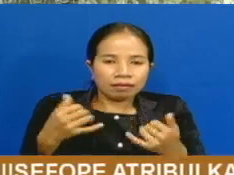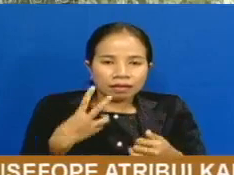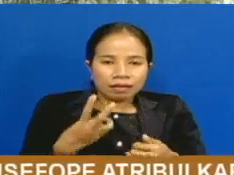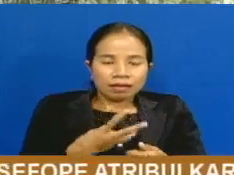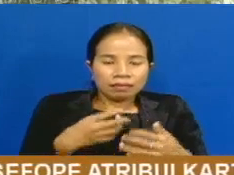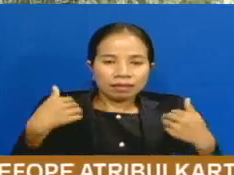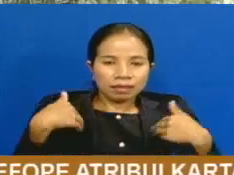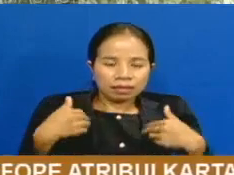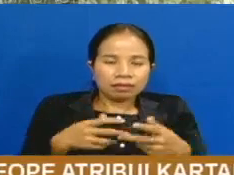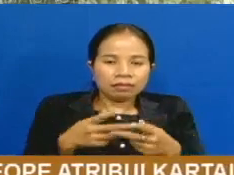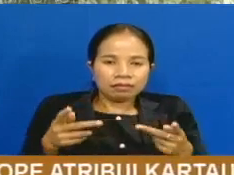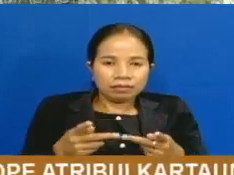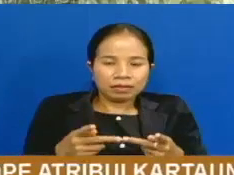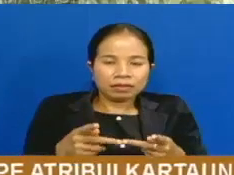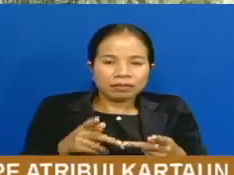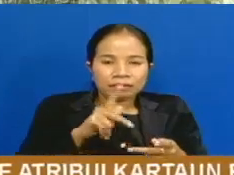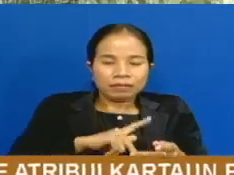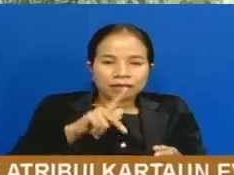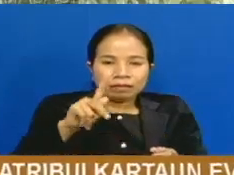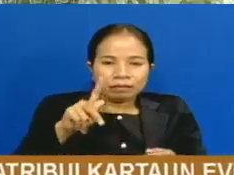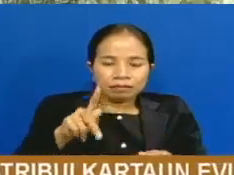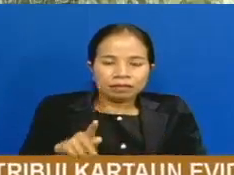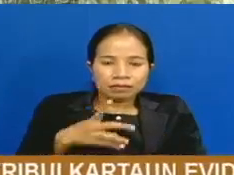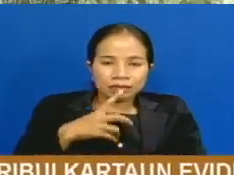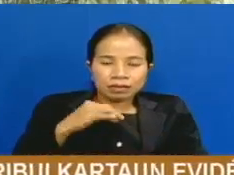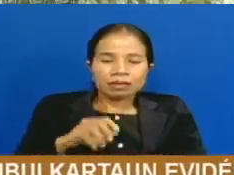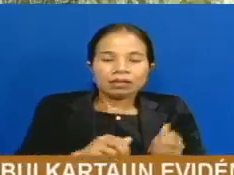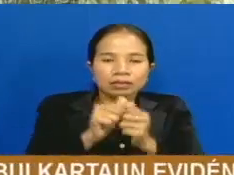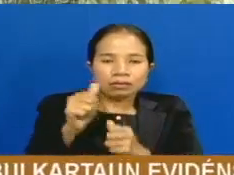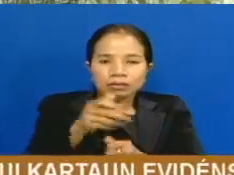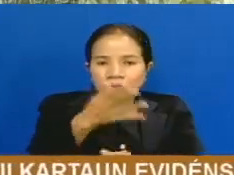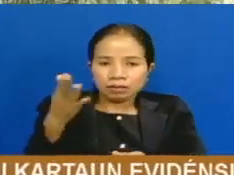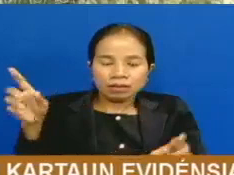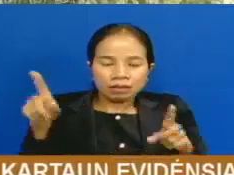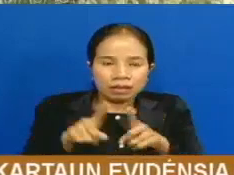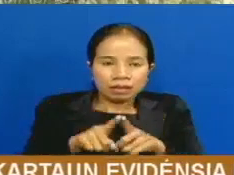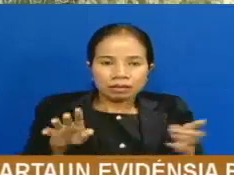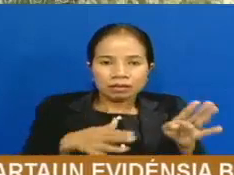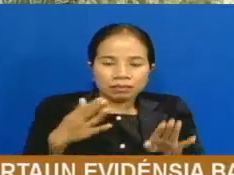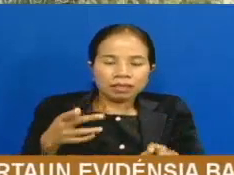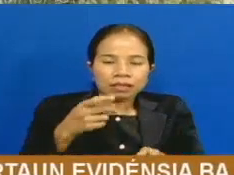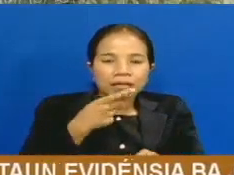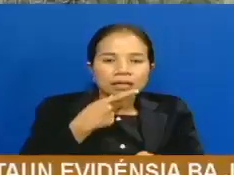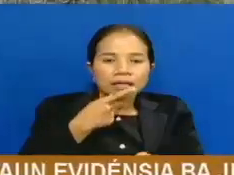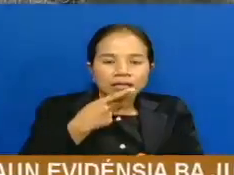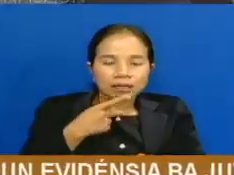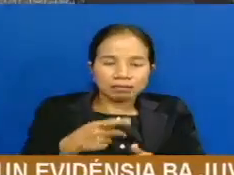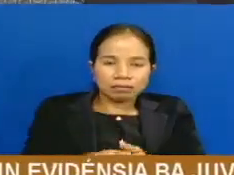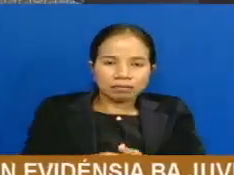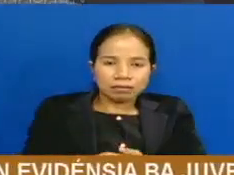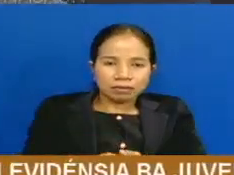Daudão a minha residência para o Passo Dili. A tu informa baita botira, relaciona o matebiam padre a